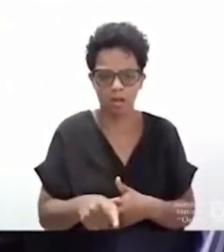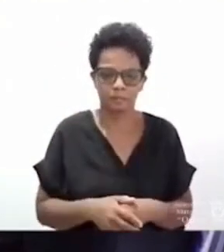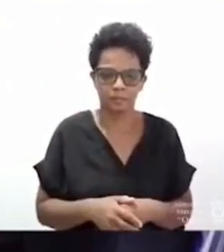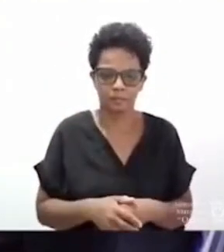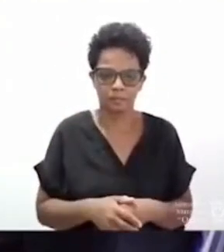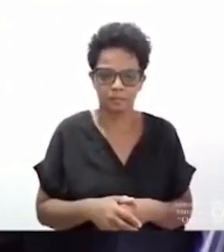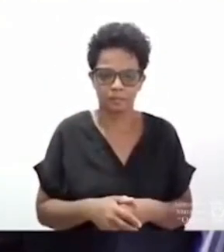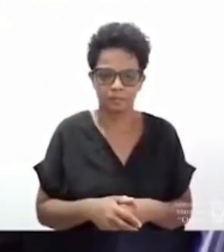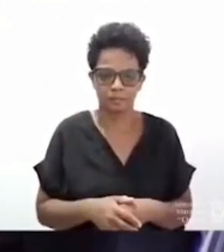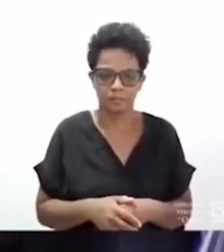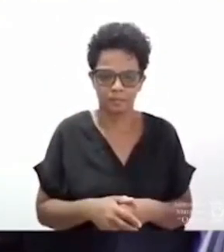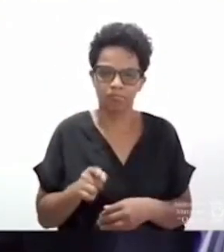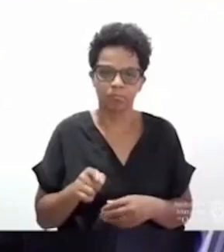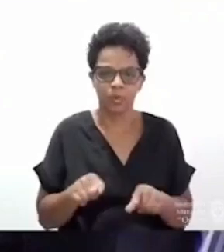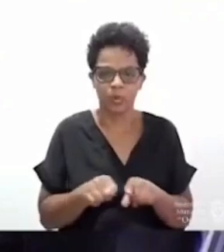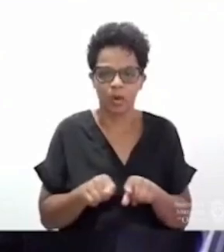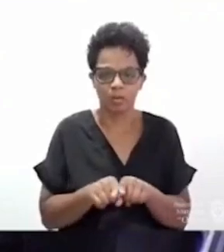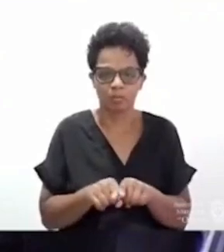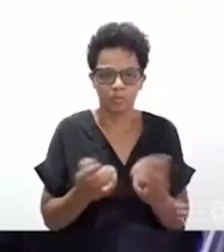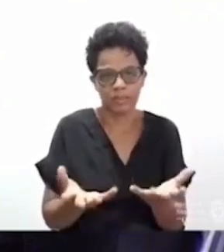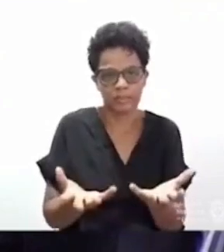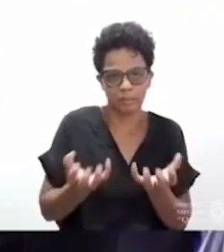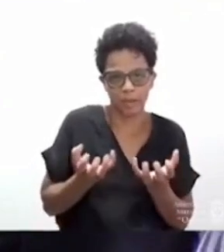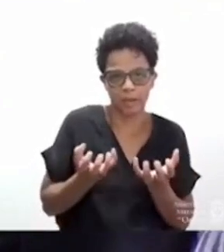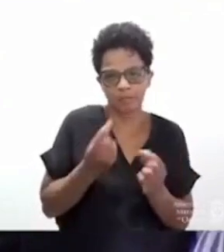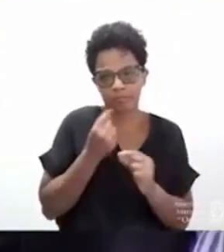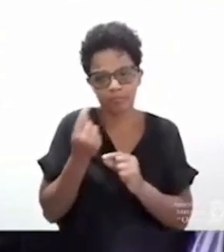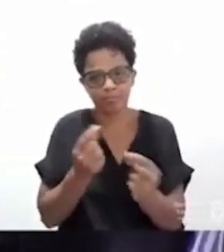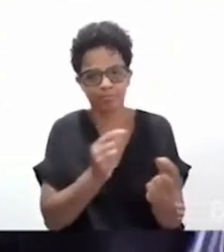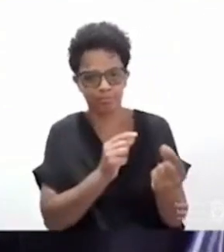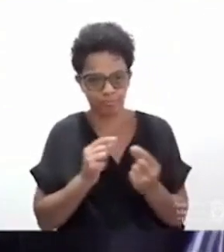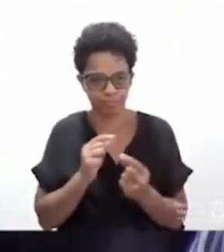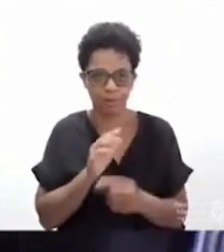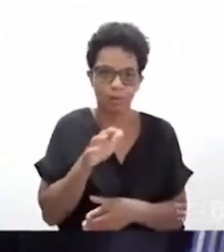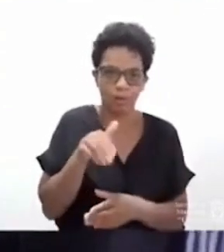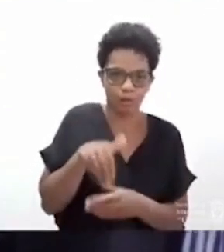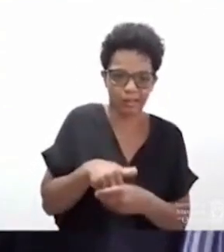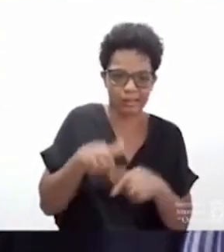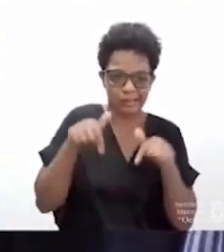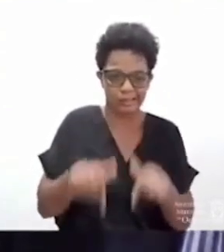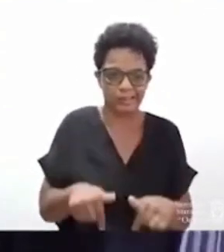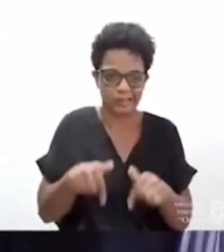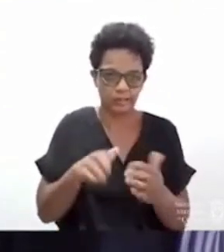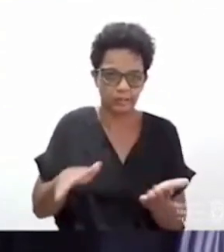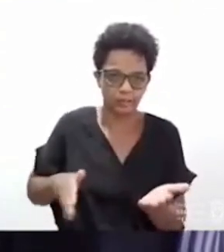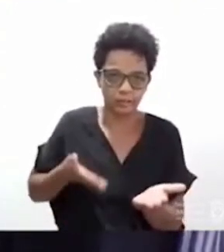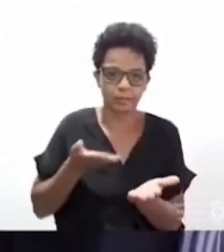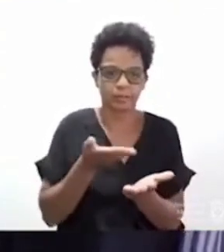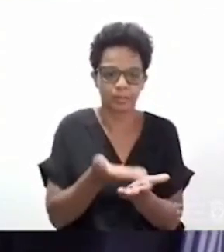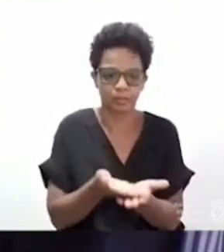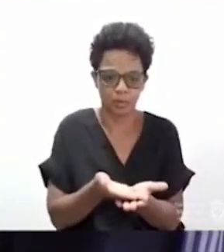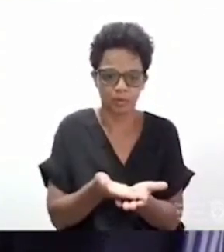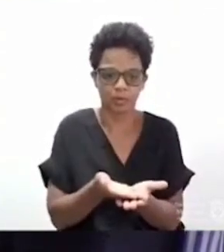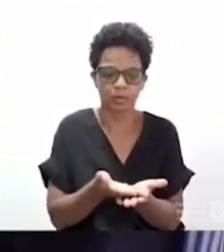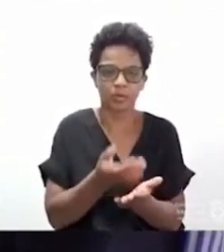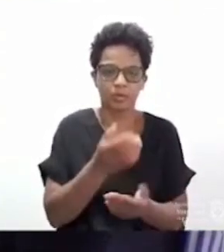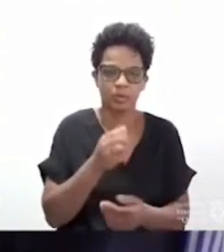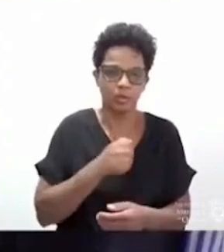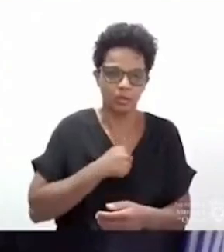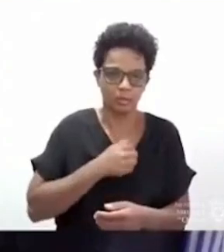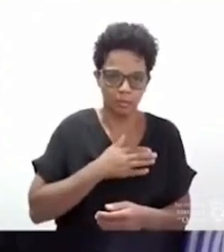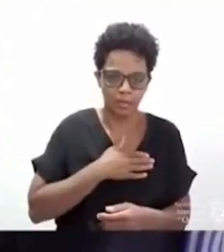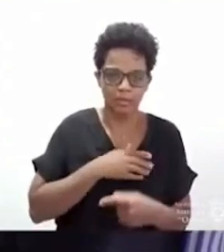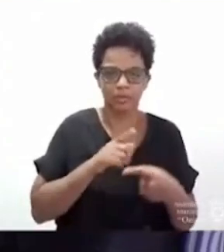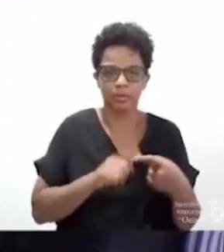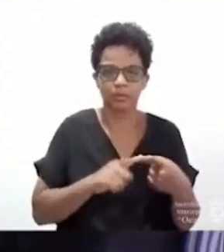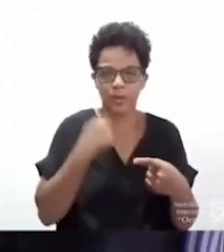nós recebermos e discutirmos e votarmos aqui as propostas do Cimas, da Oeiras